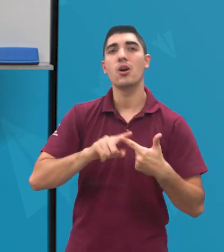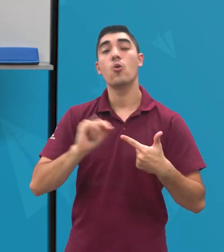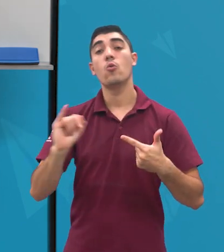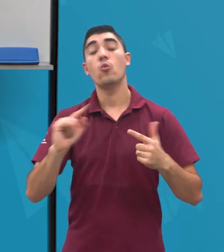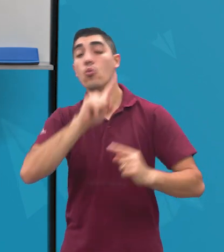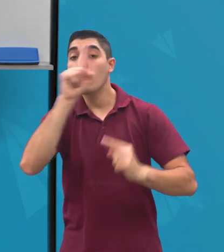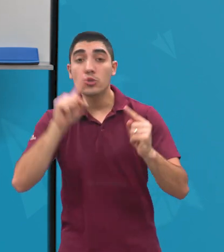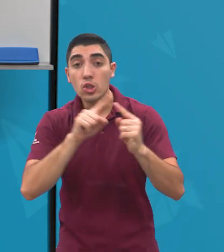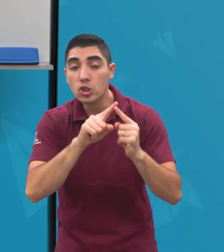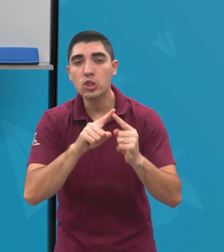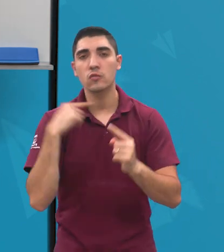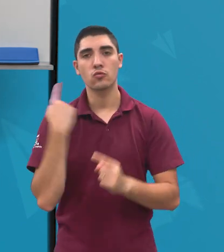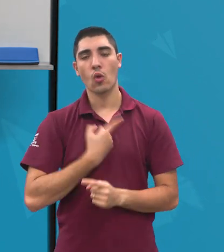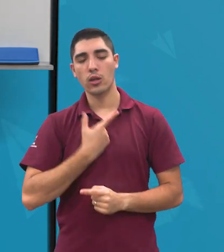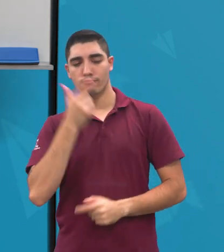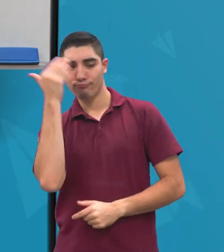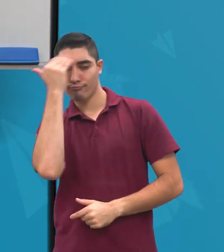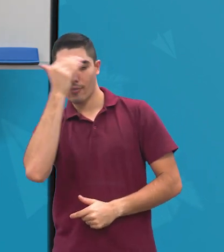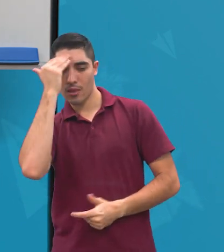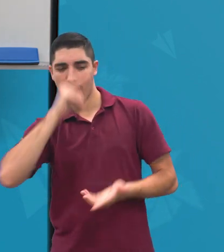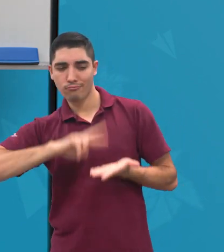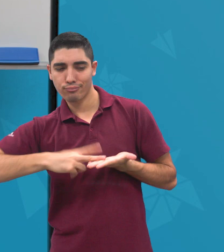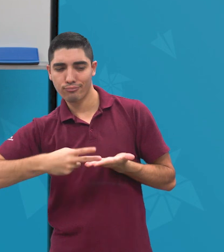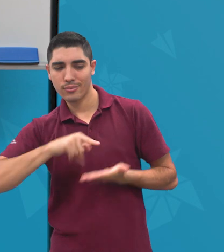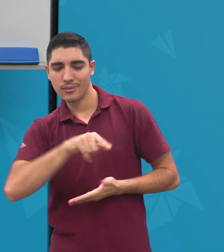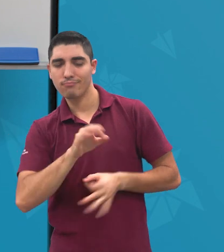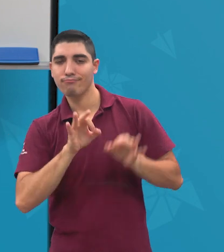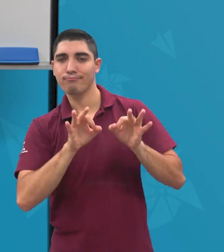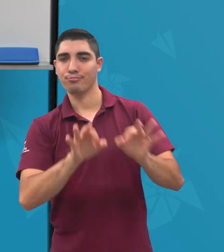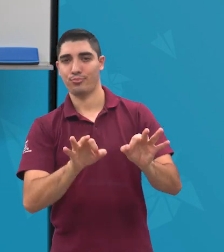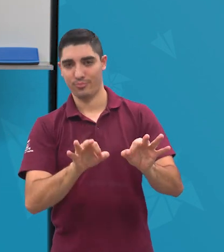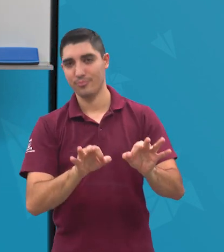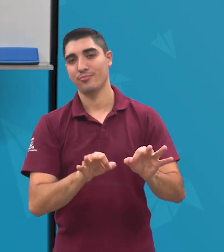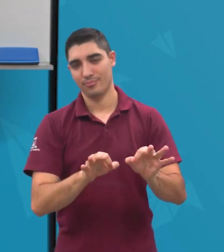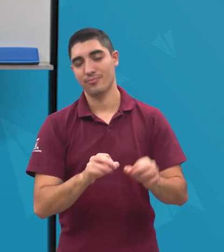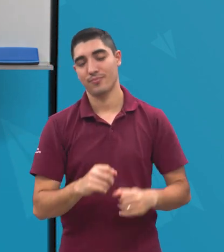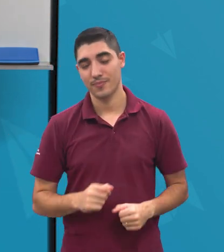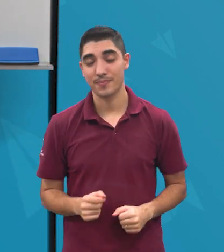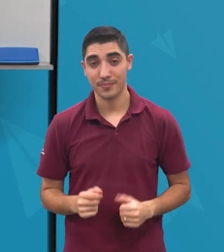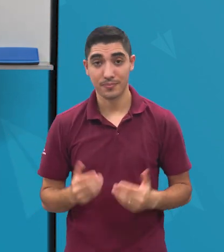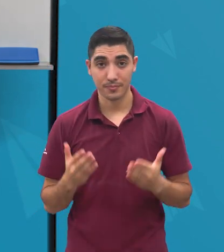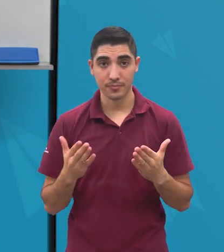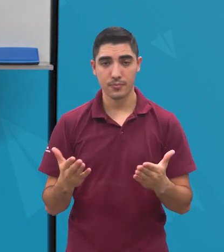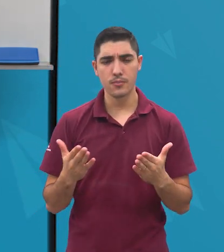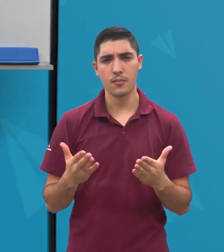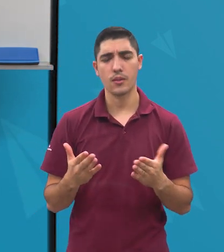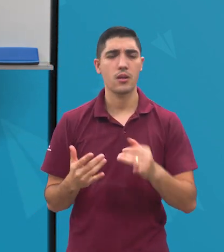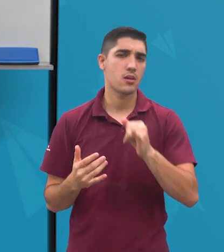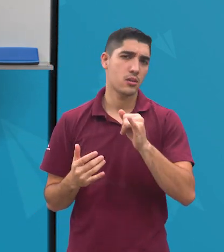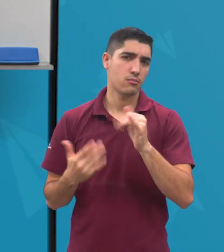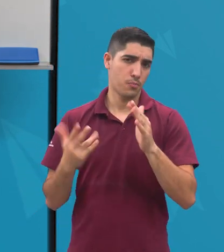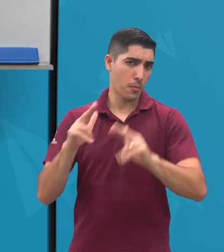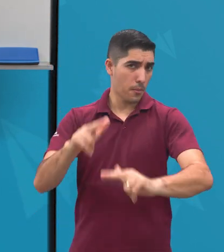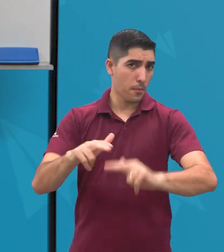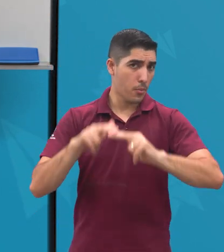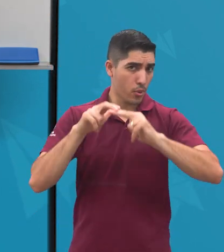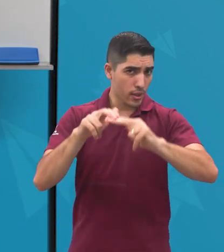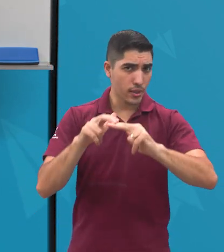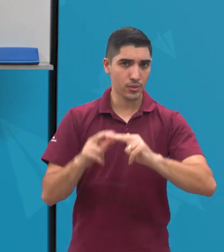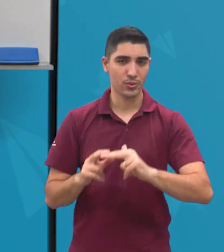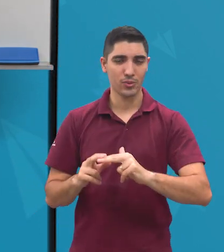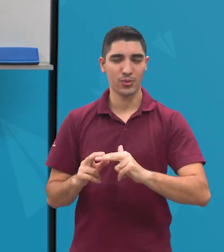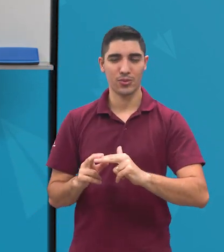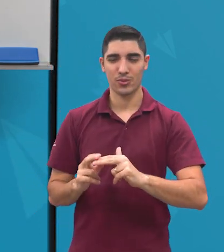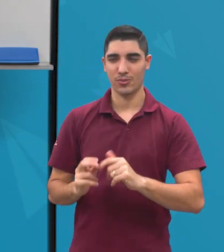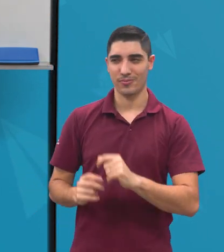vida social e para uma definição daquilo que é o humano, né? Se a gente considerar tudo isso daqui